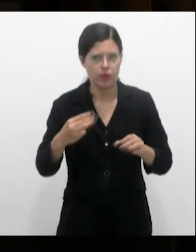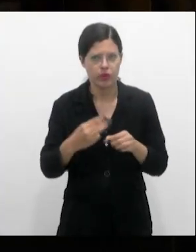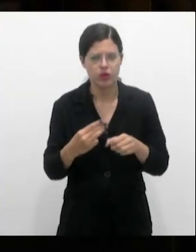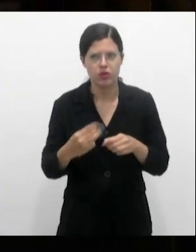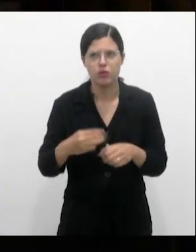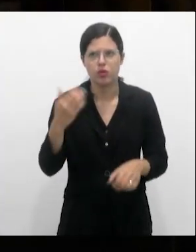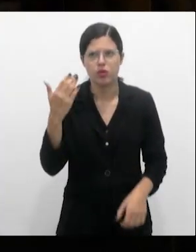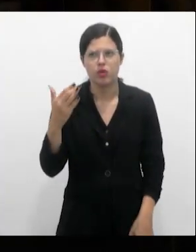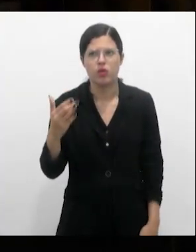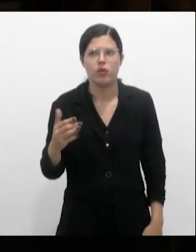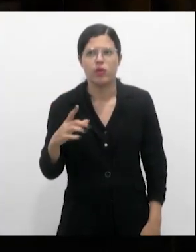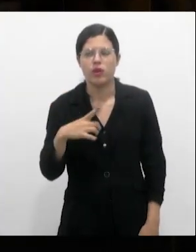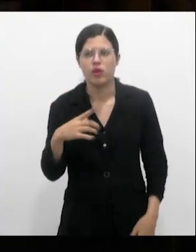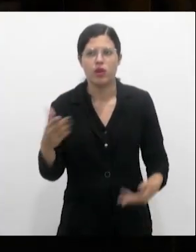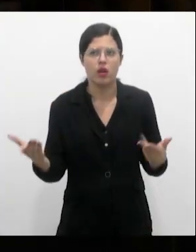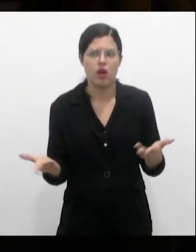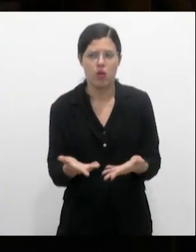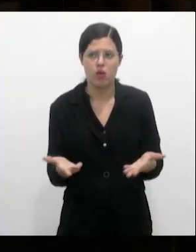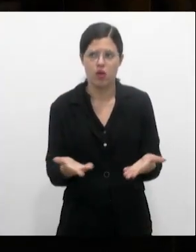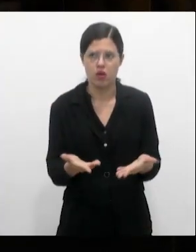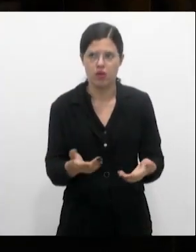Niterói, o que a gente tem agora,